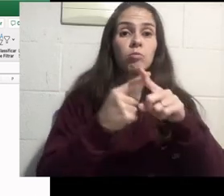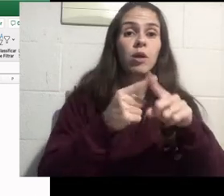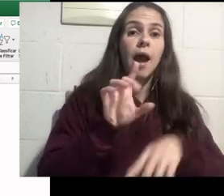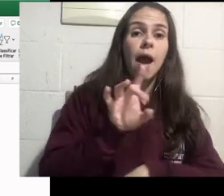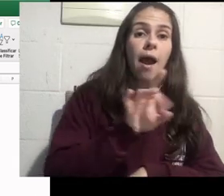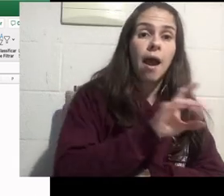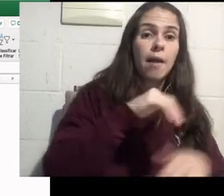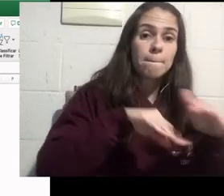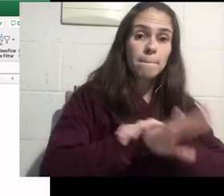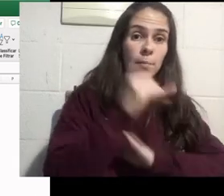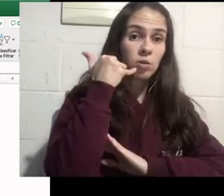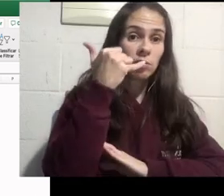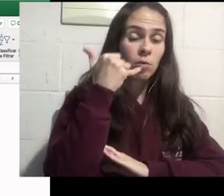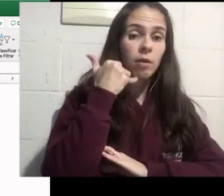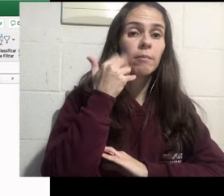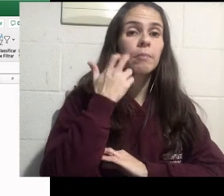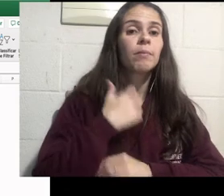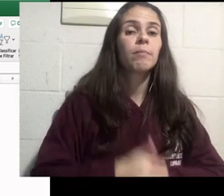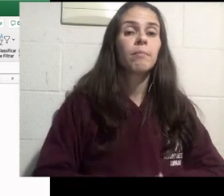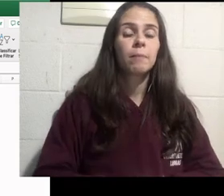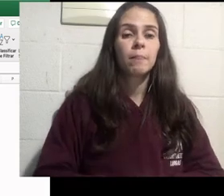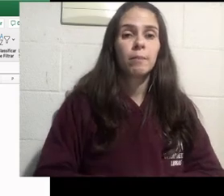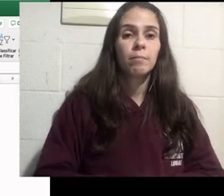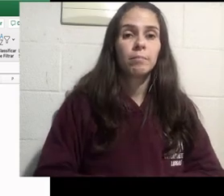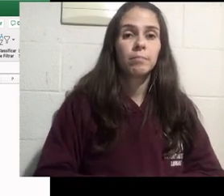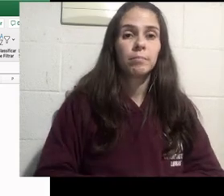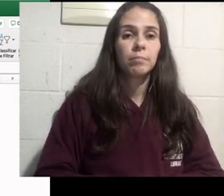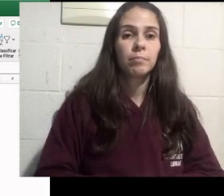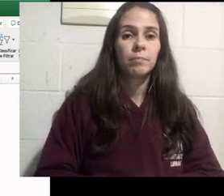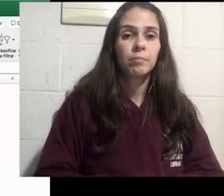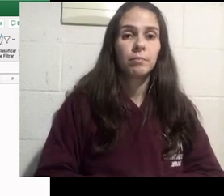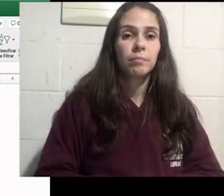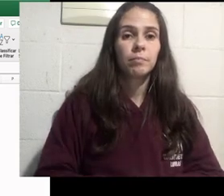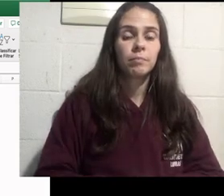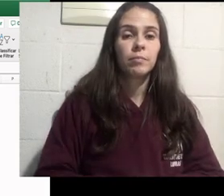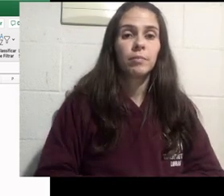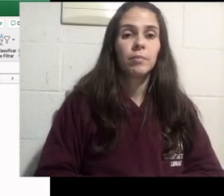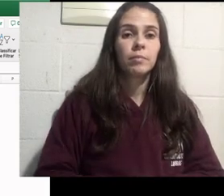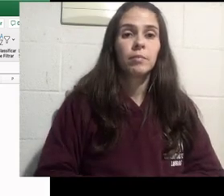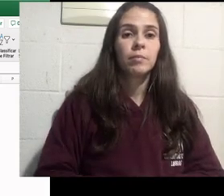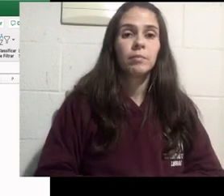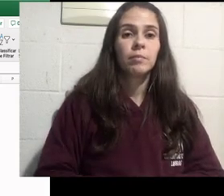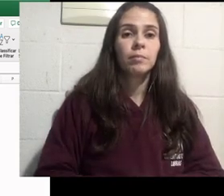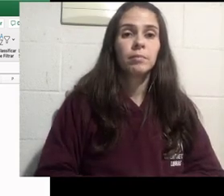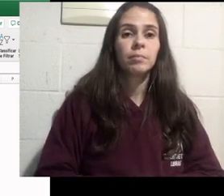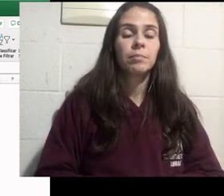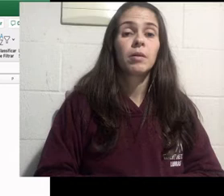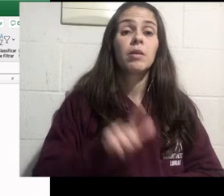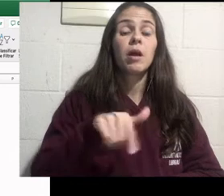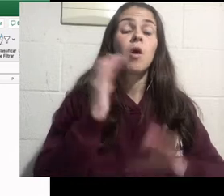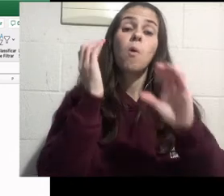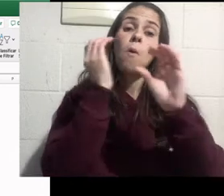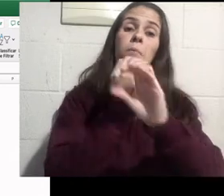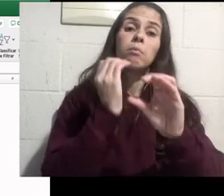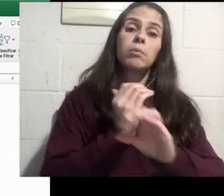porta celular vezes a quantidade que vai ser produzida, né? Então, vai ser esse produto, que vai dar 13,6. E aqui sim eu preciso preencher qual